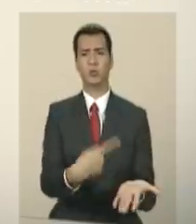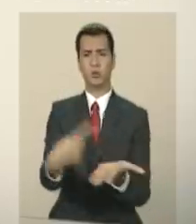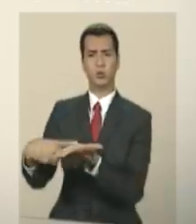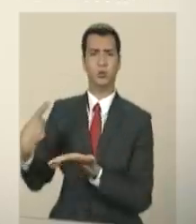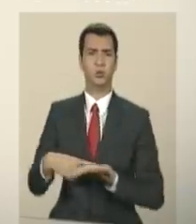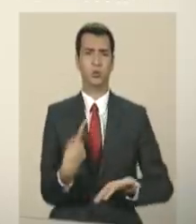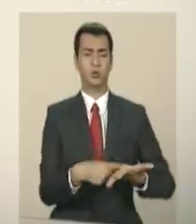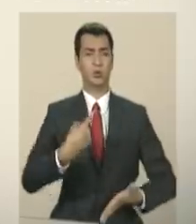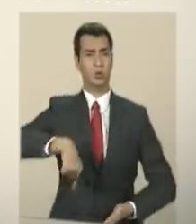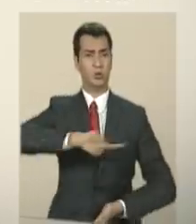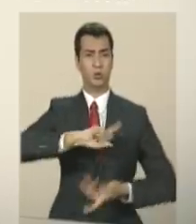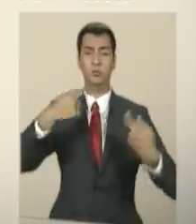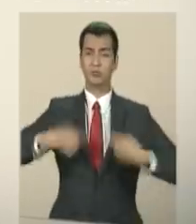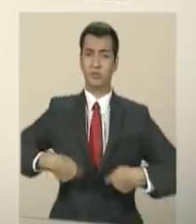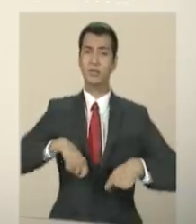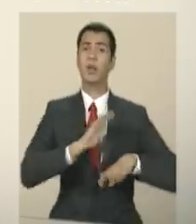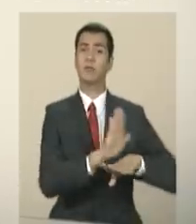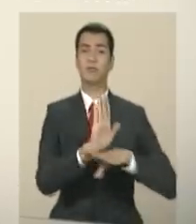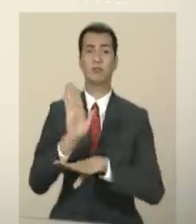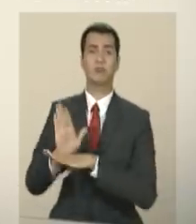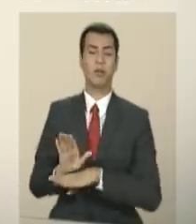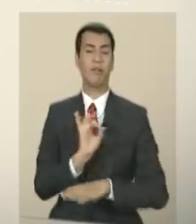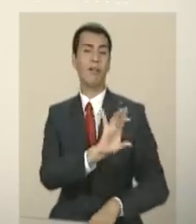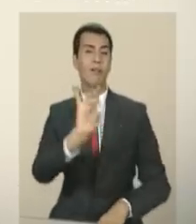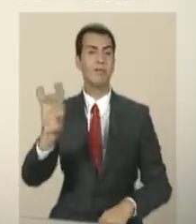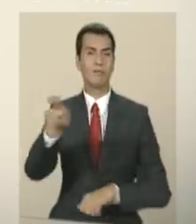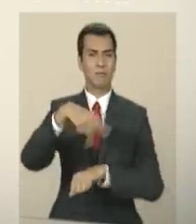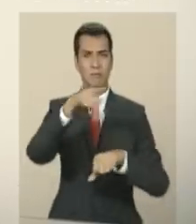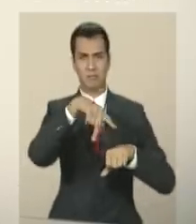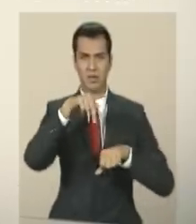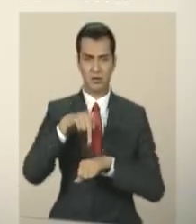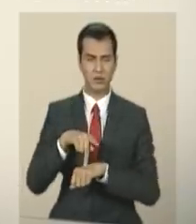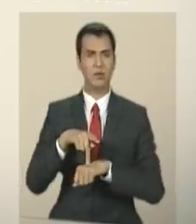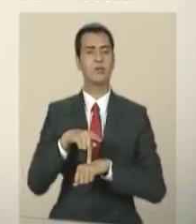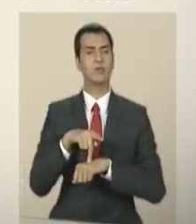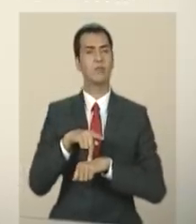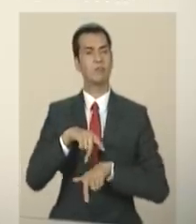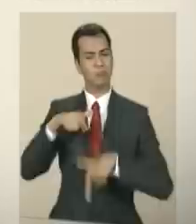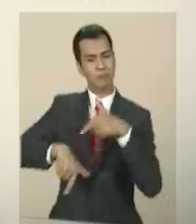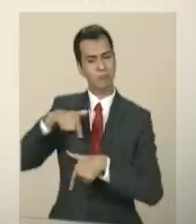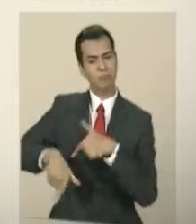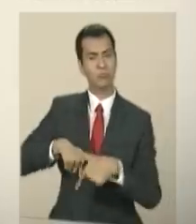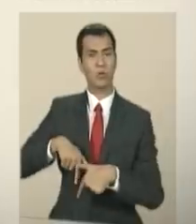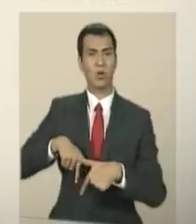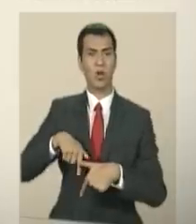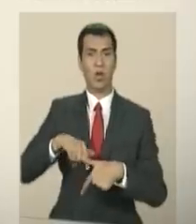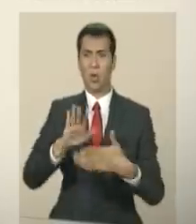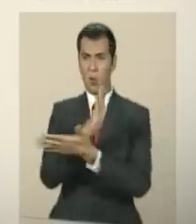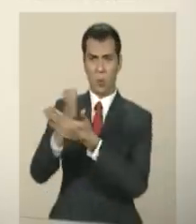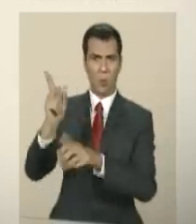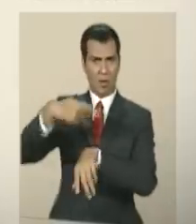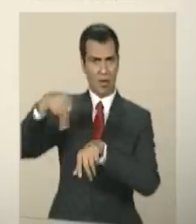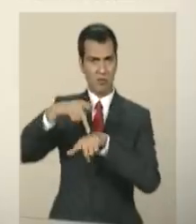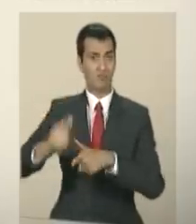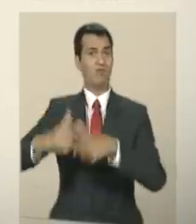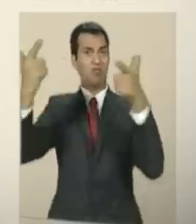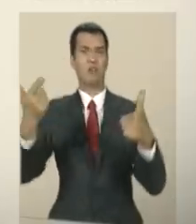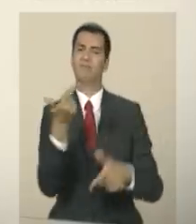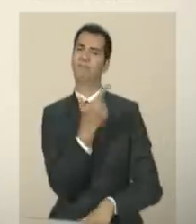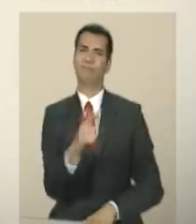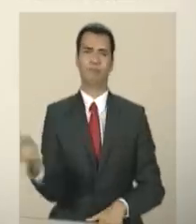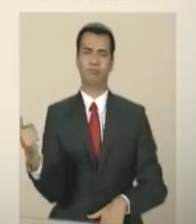de ajudar Fazendo a nossa parte ninguém ganha com a crise até agora os países emergentes